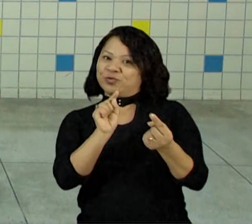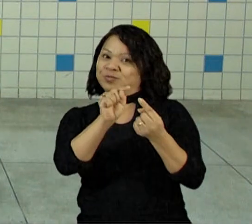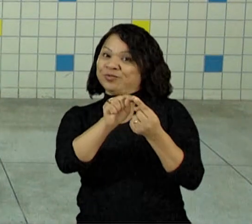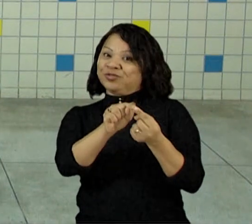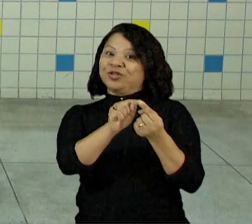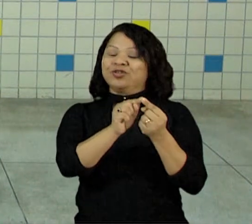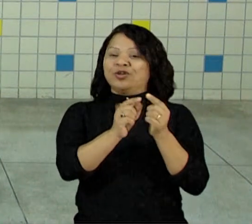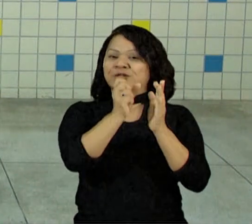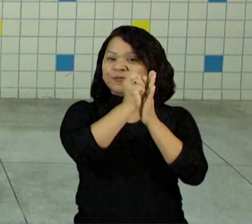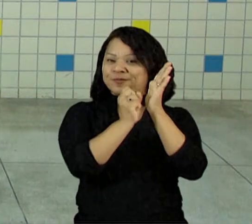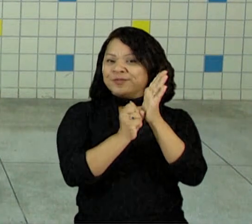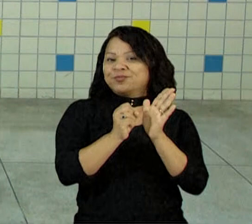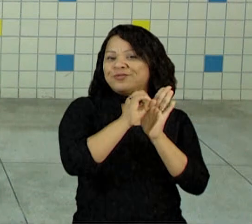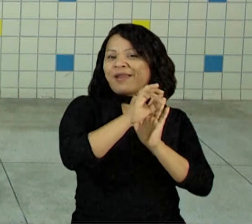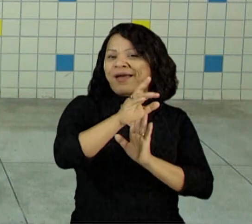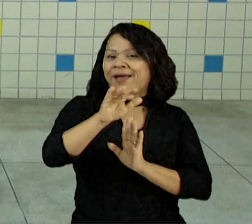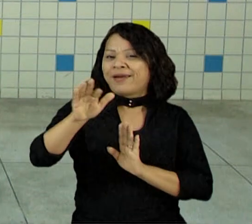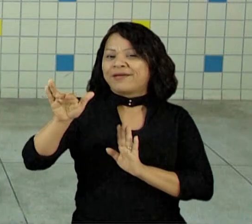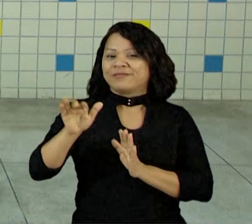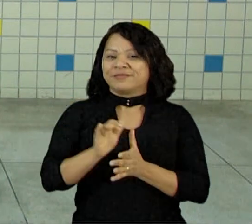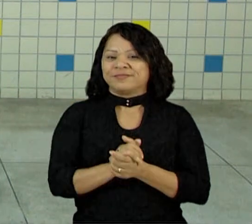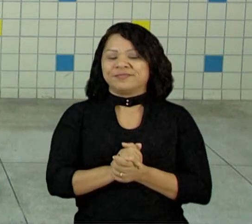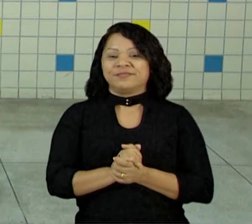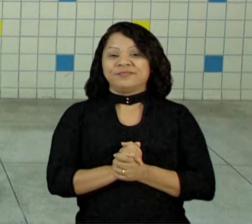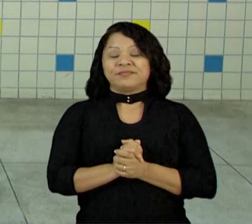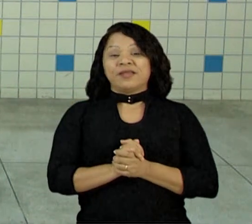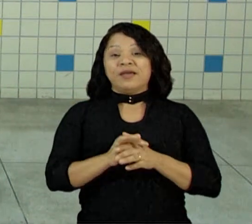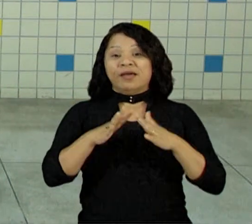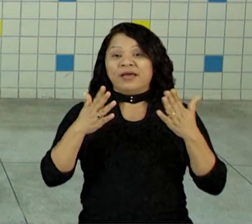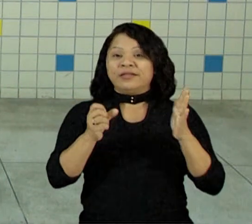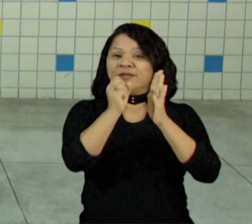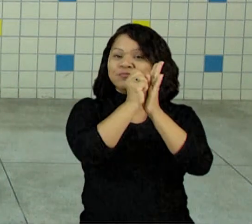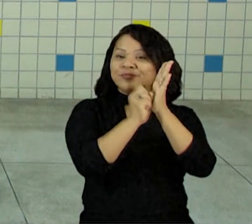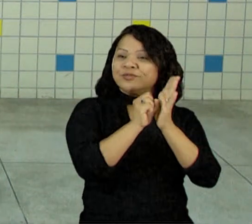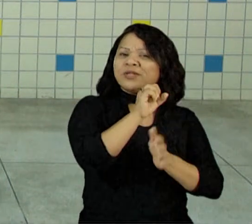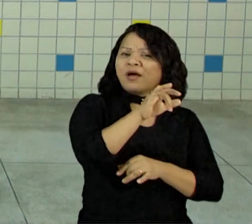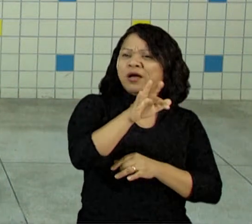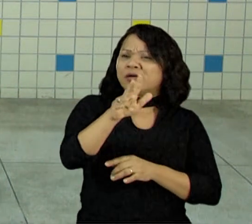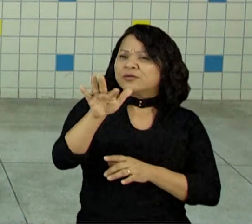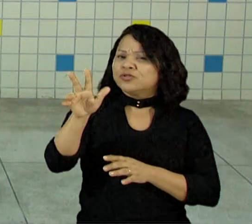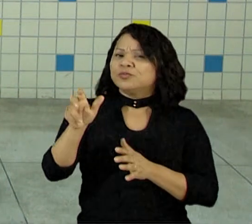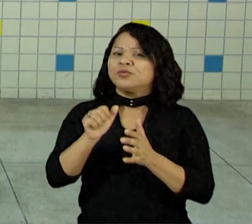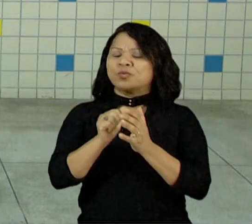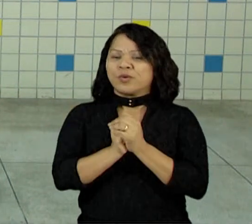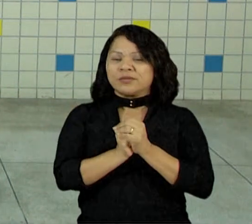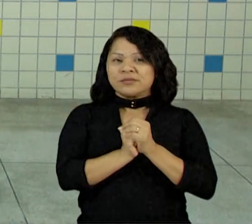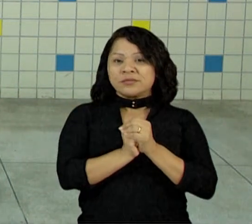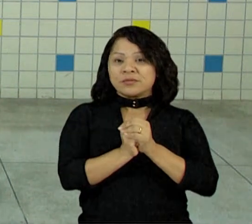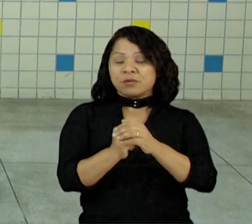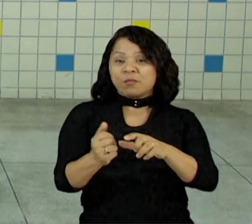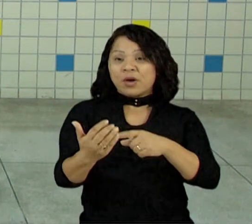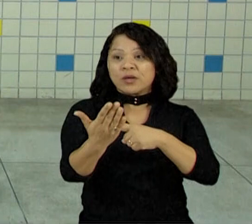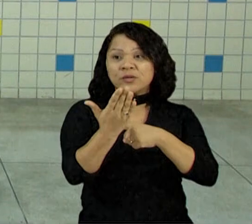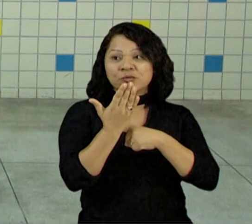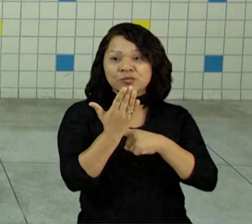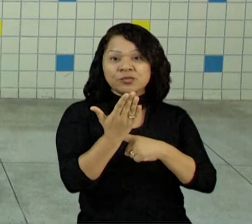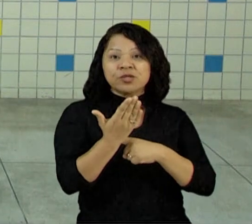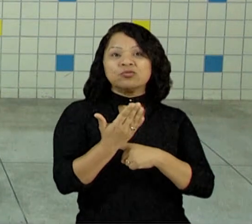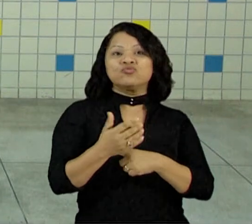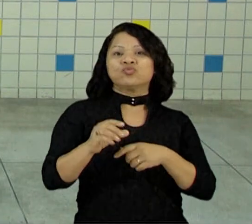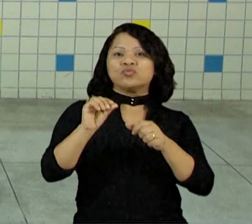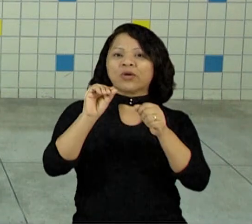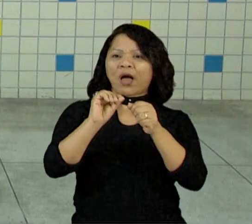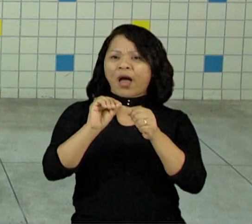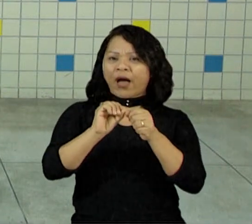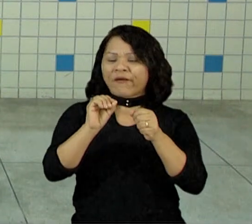continuar. Os sinais de pontuação são marcações gráficas que servem para compor a coesão e